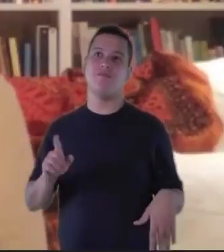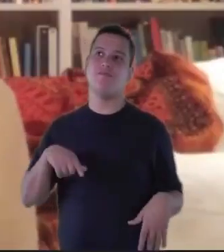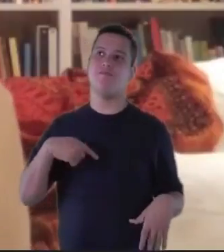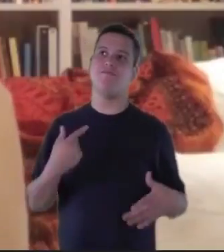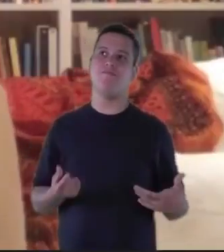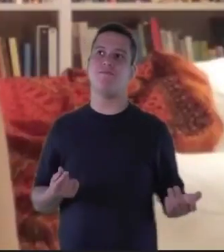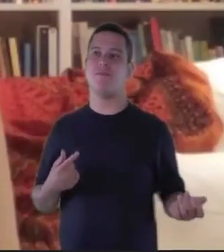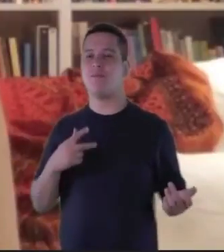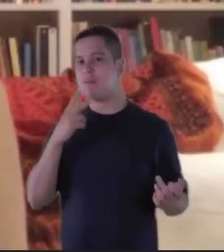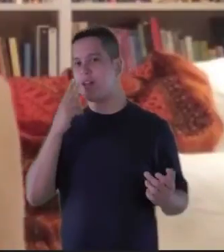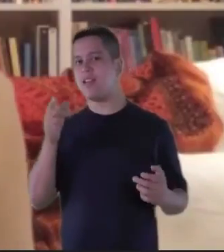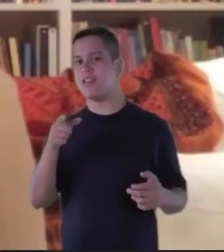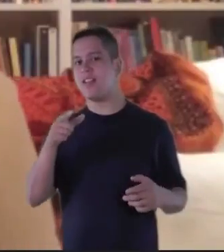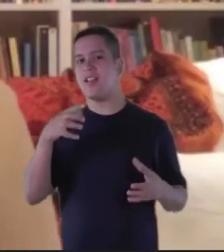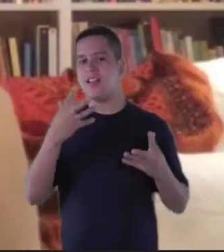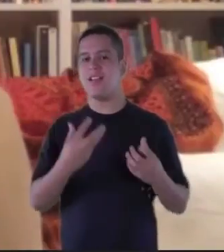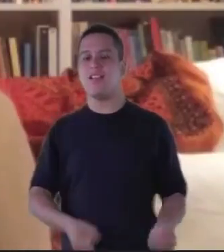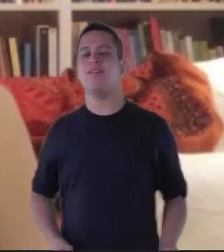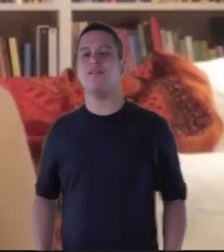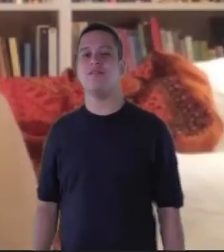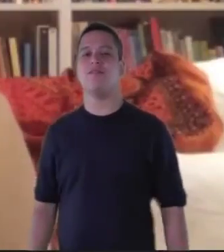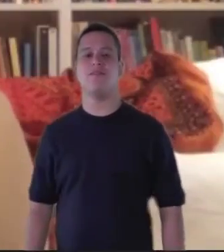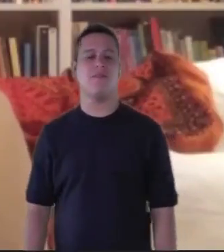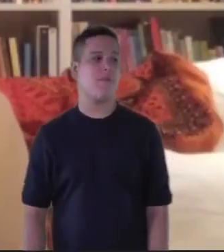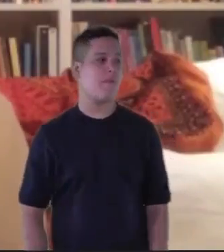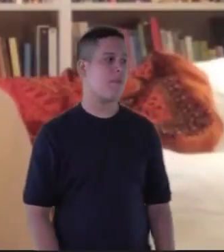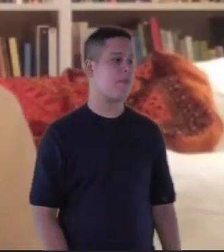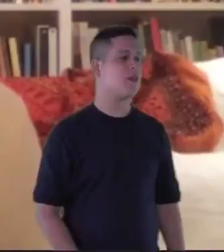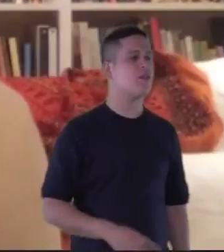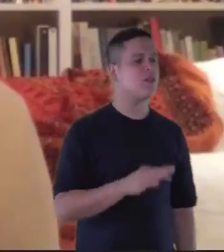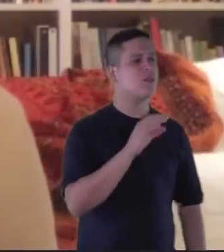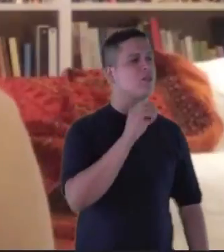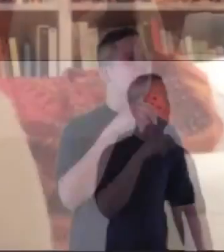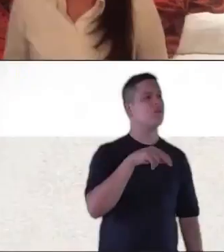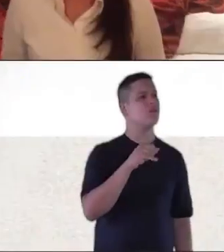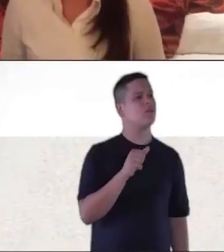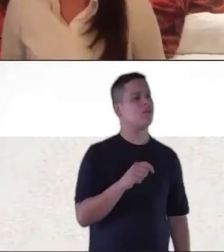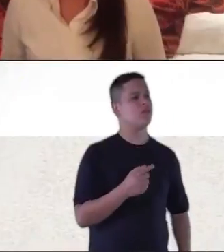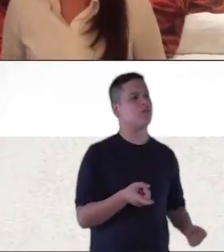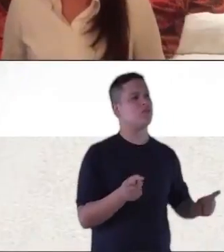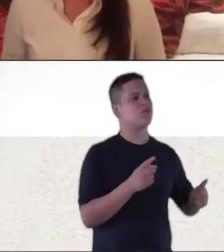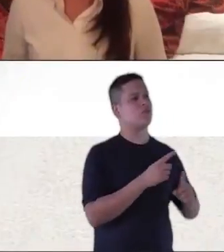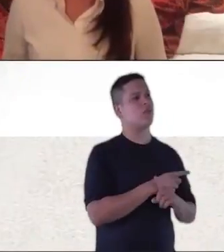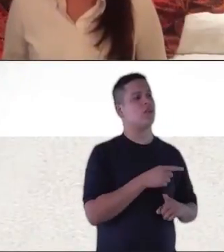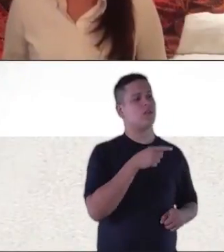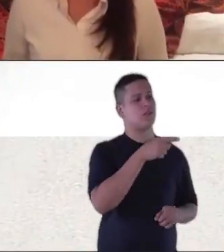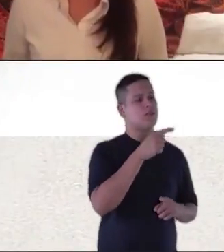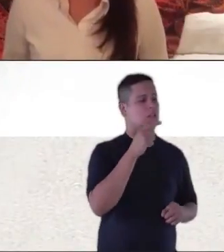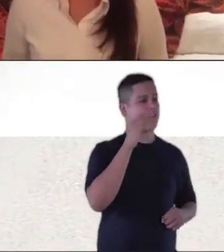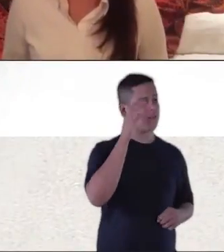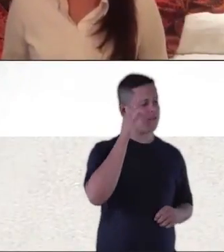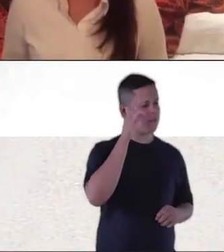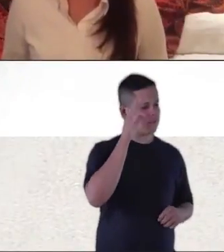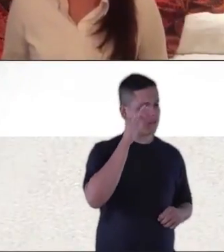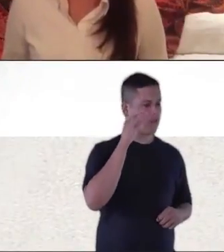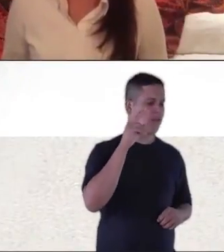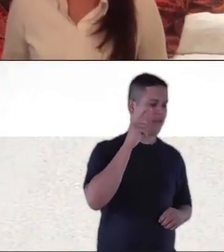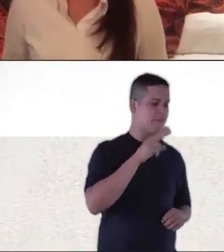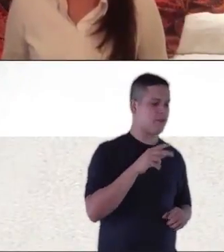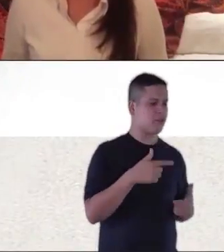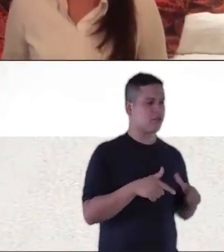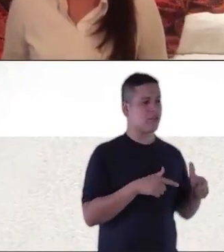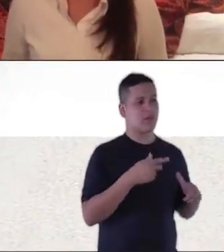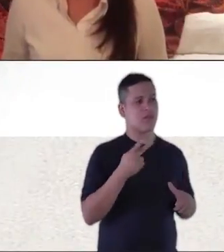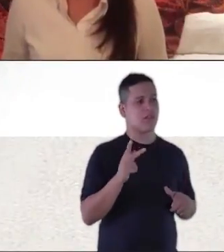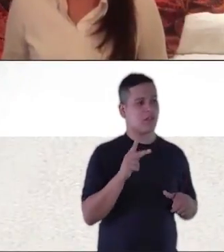gente convencia ele. Ô, Tony, no contrário, você, ao observar o trabalho da Malu, também participou dessa